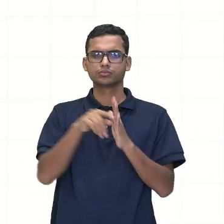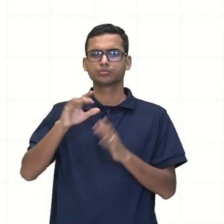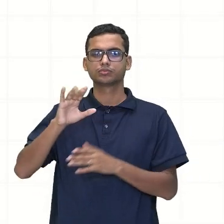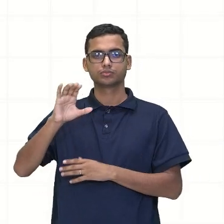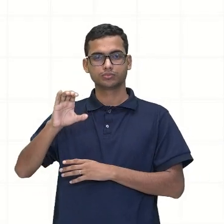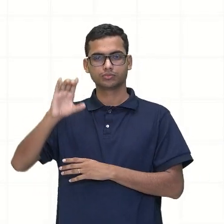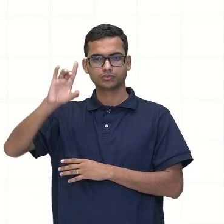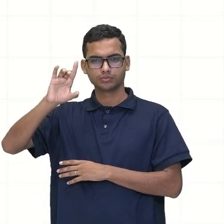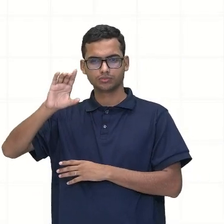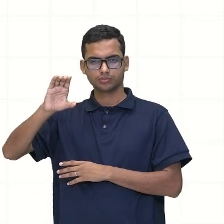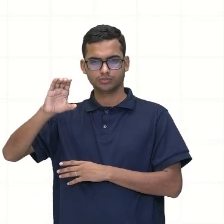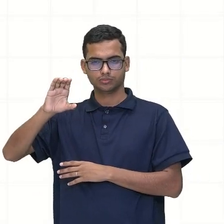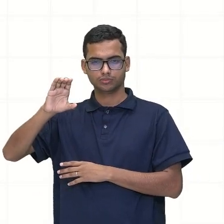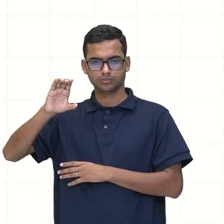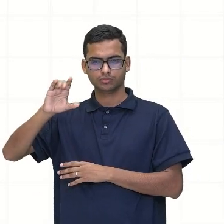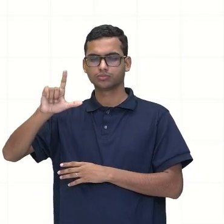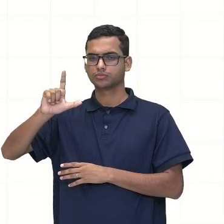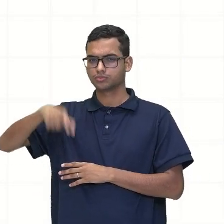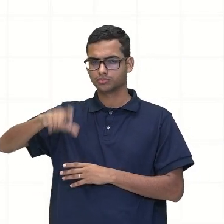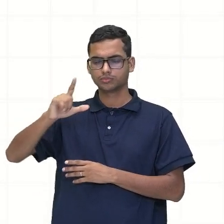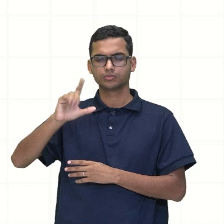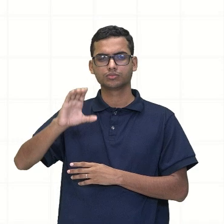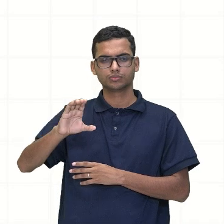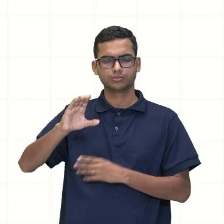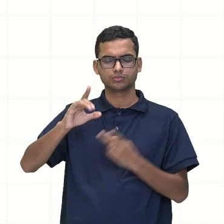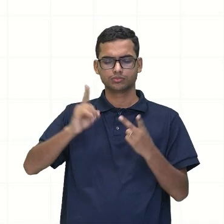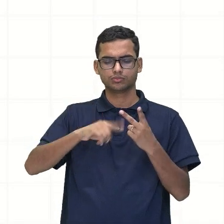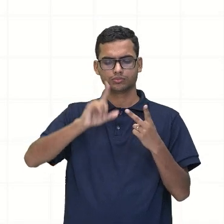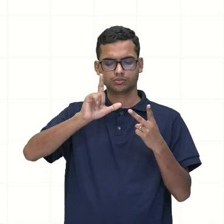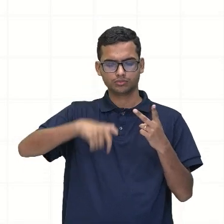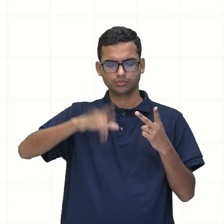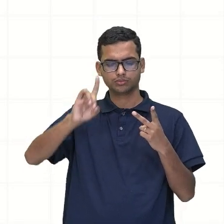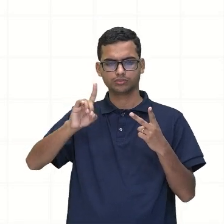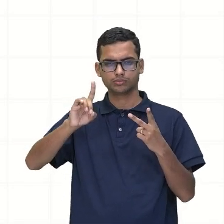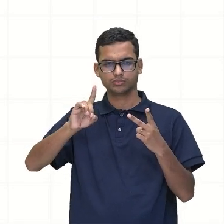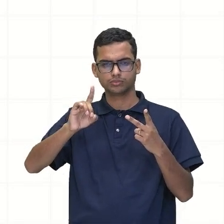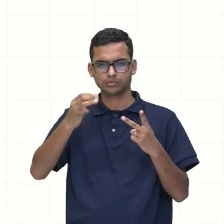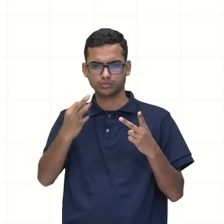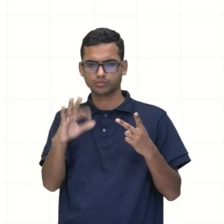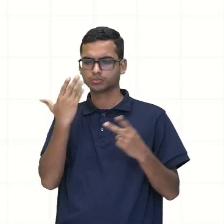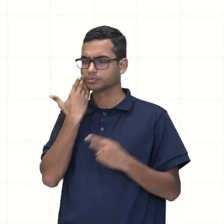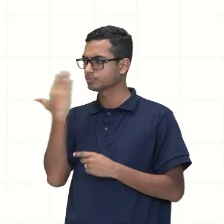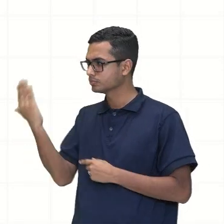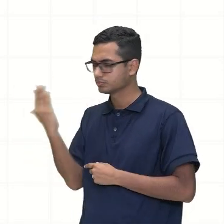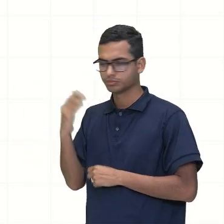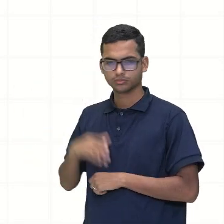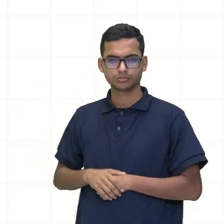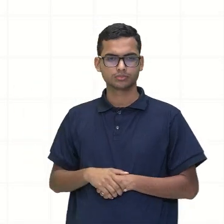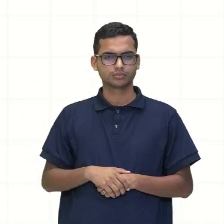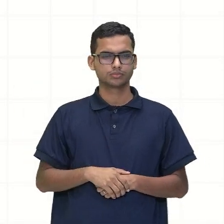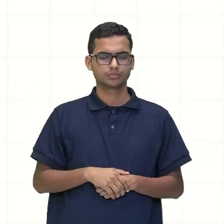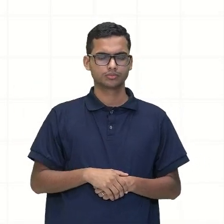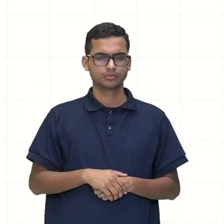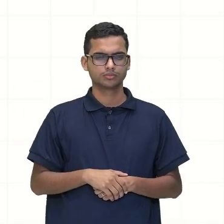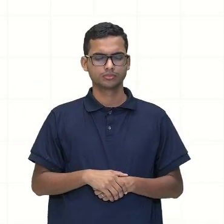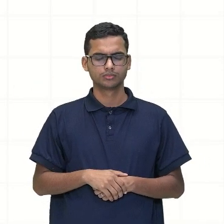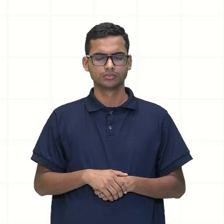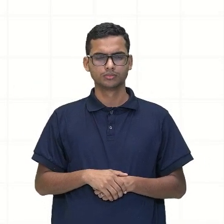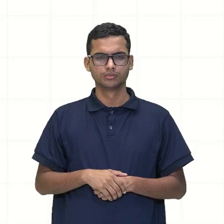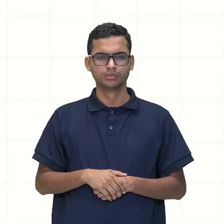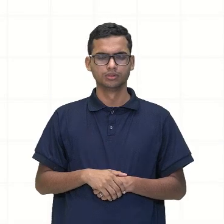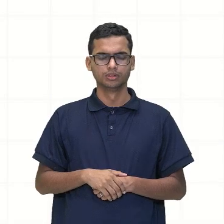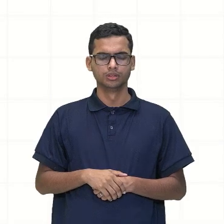débito aqui na nossa tabela. Nossa pergunta, olha, quais números completam a coluna do saldo? Ok,